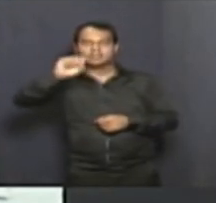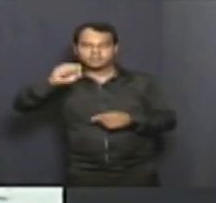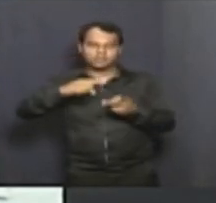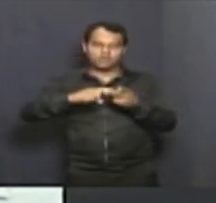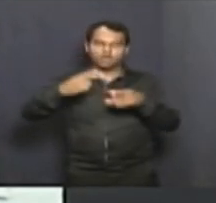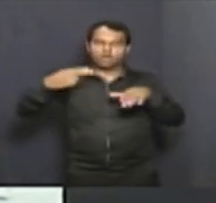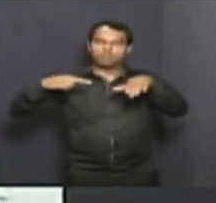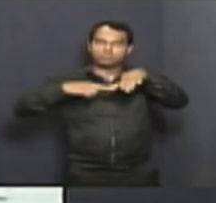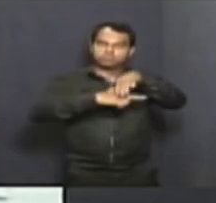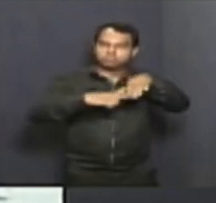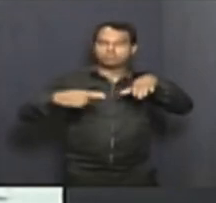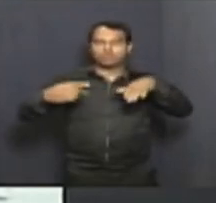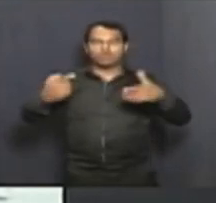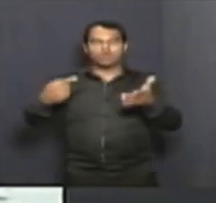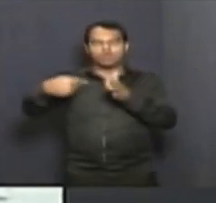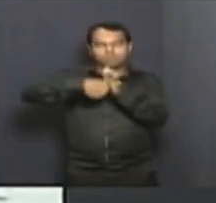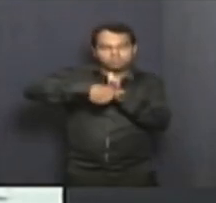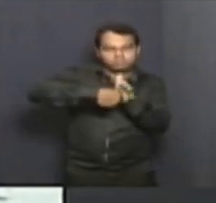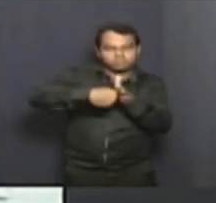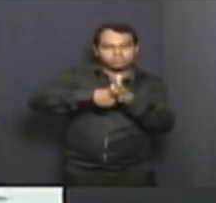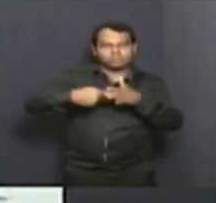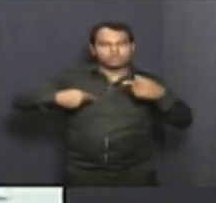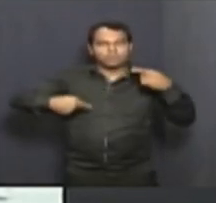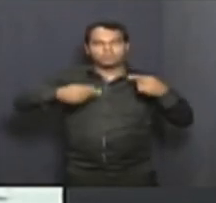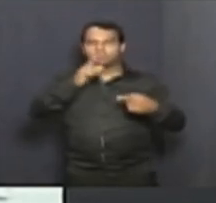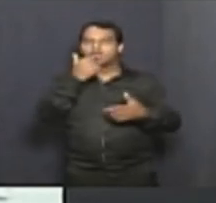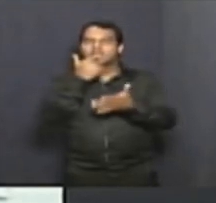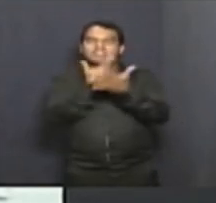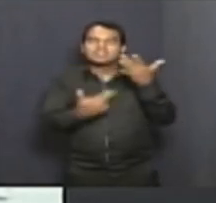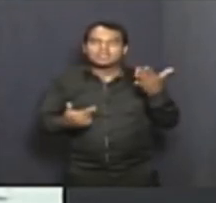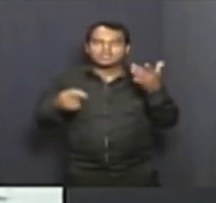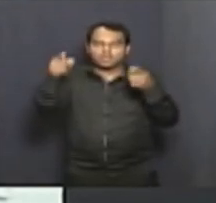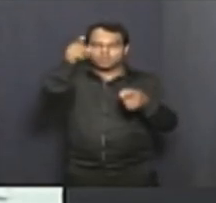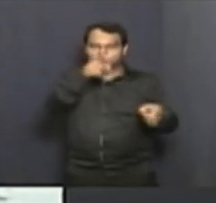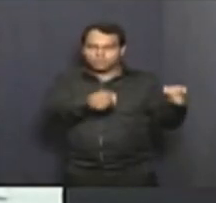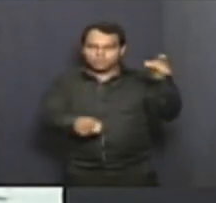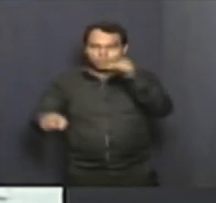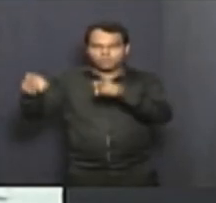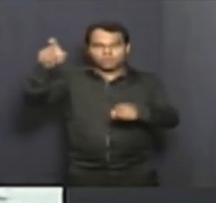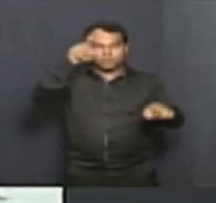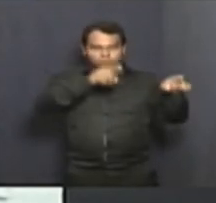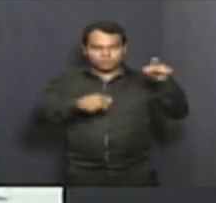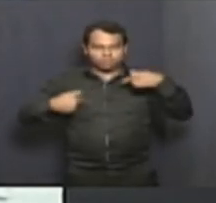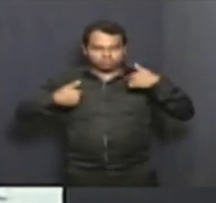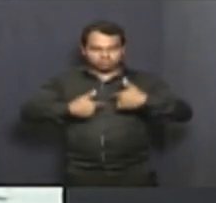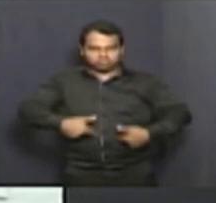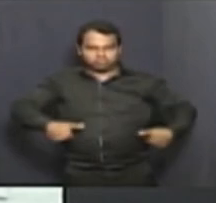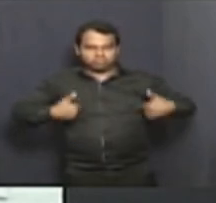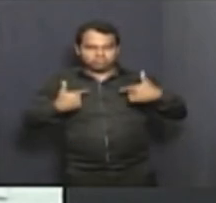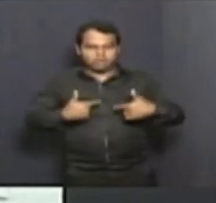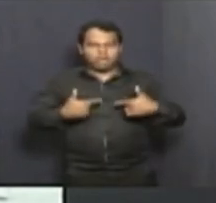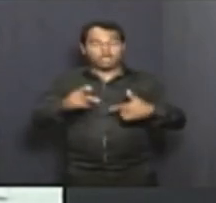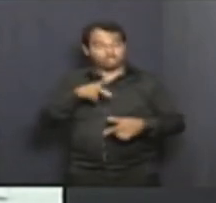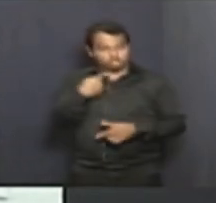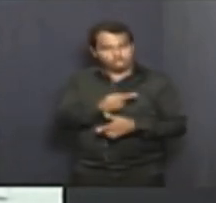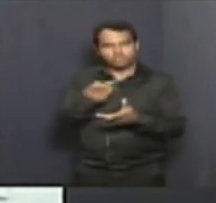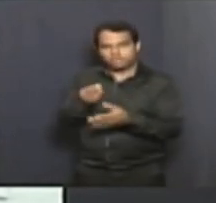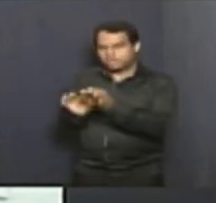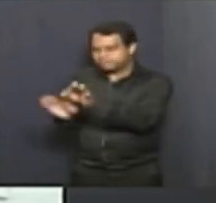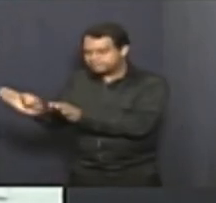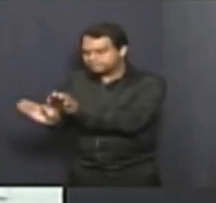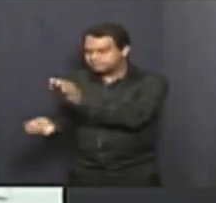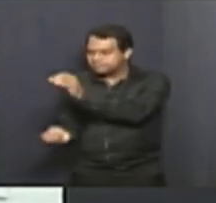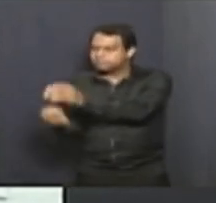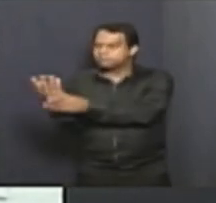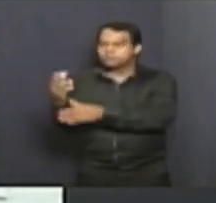e nós implantamos lá um serviço de hemodiálise mesmo contra o ministério da saúde que preconizava não montar lá